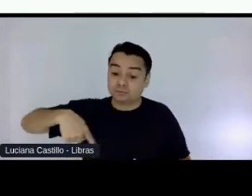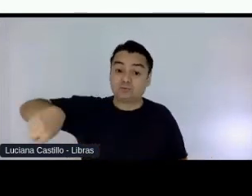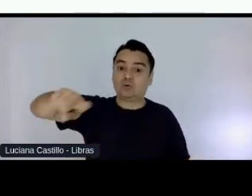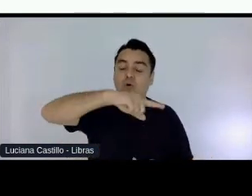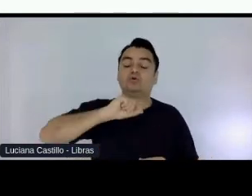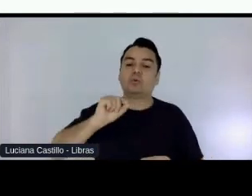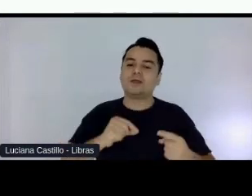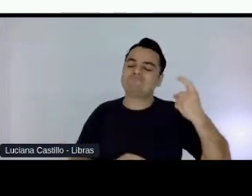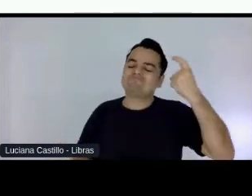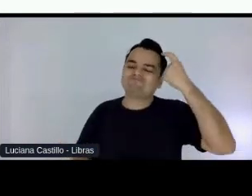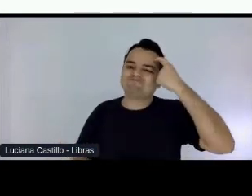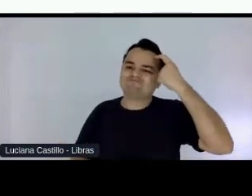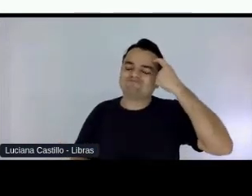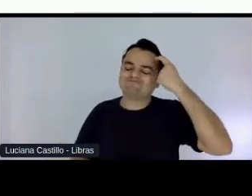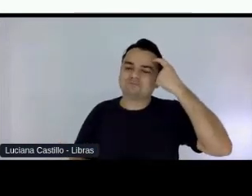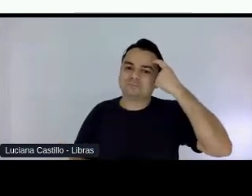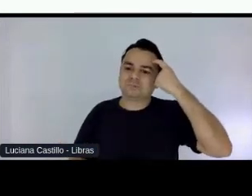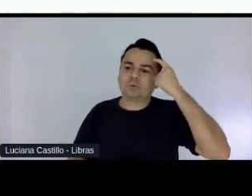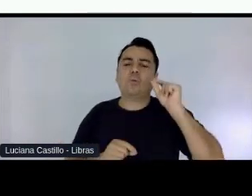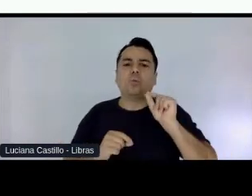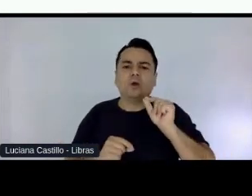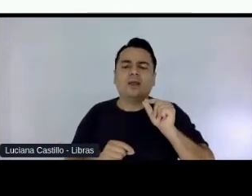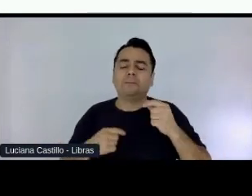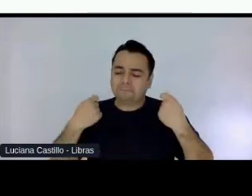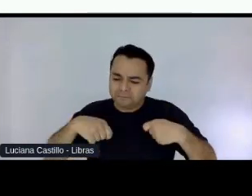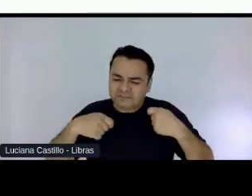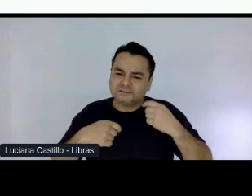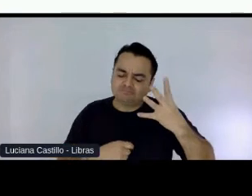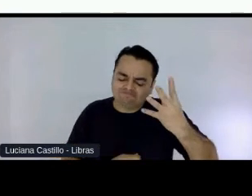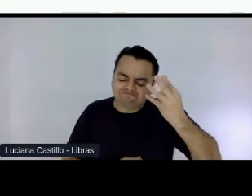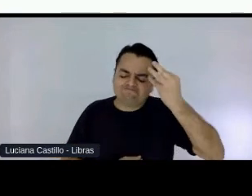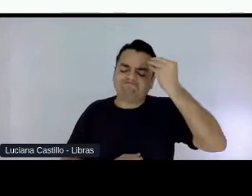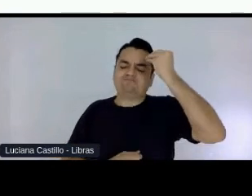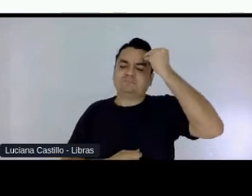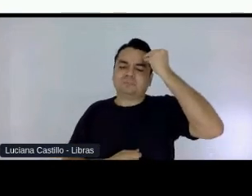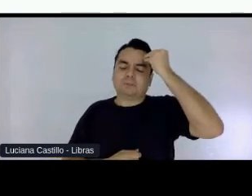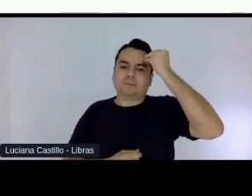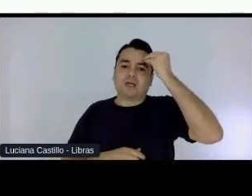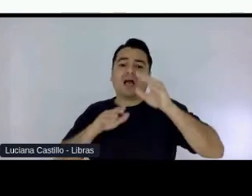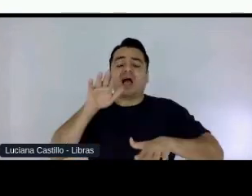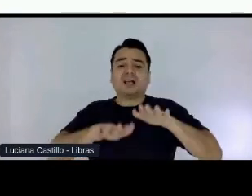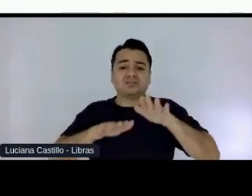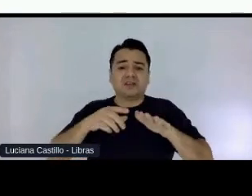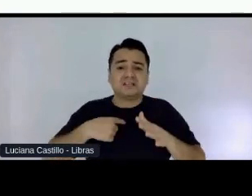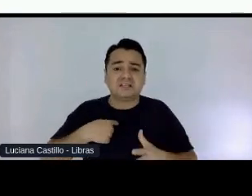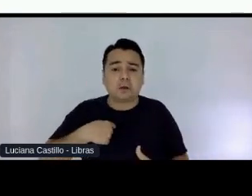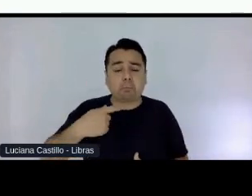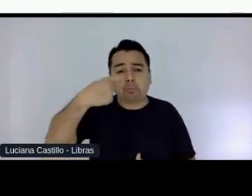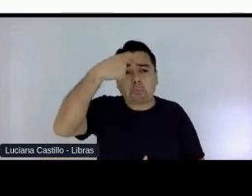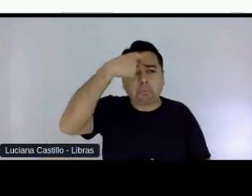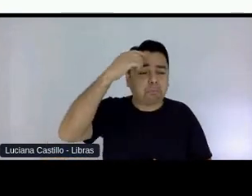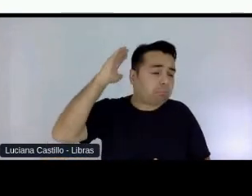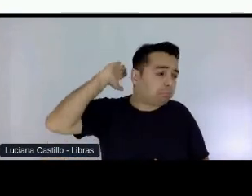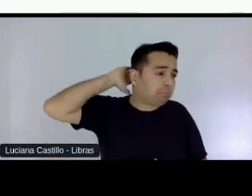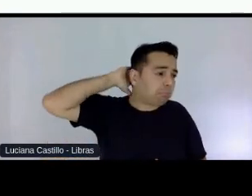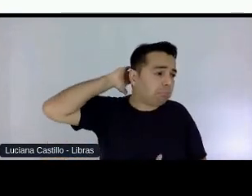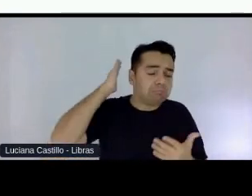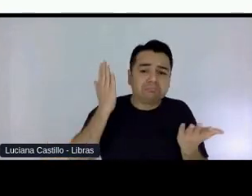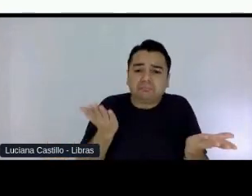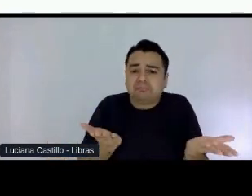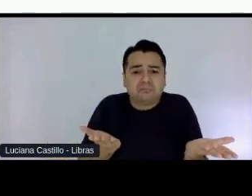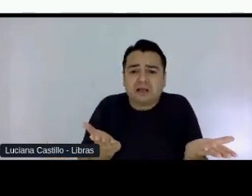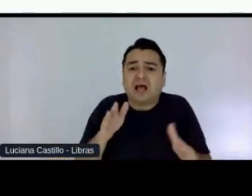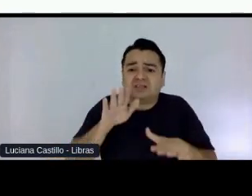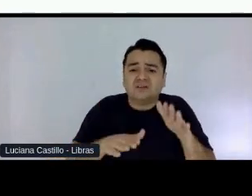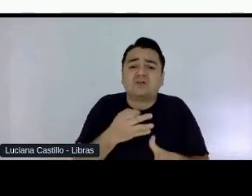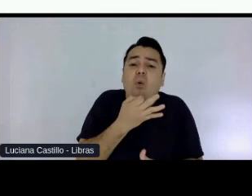conscientização, que é trazer para a consciência todos os nossos vieses inconscientes, tá? E vieses